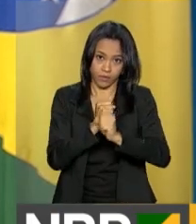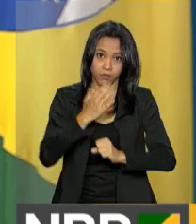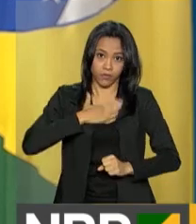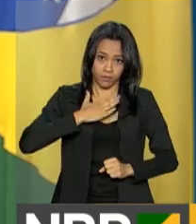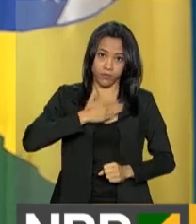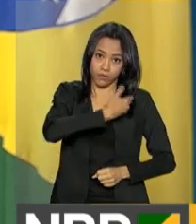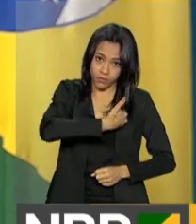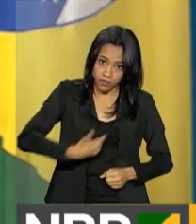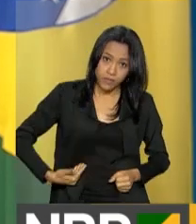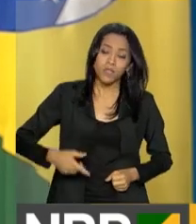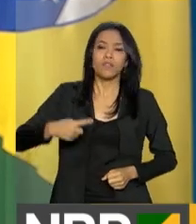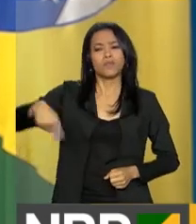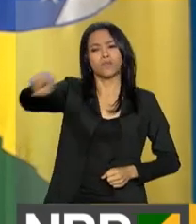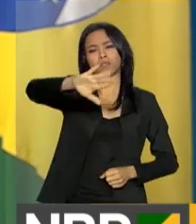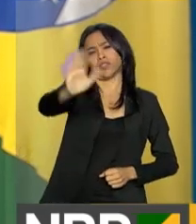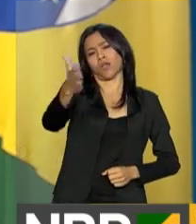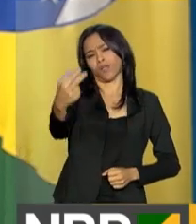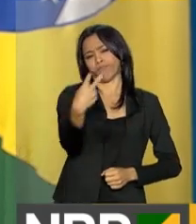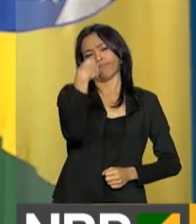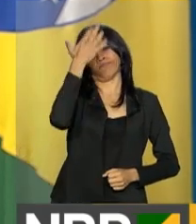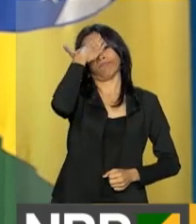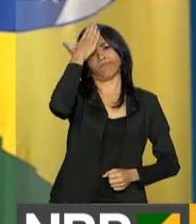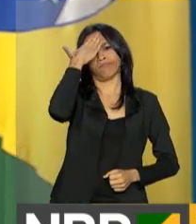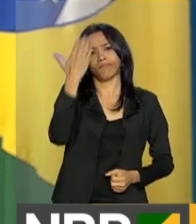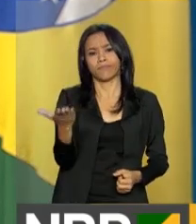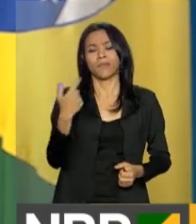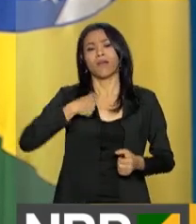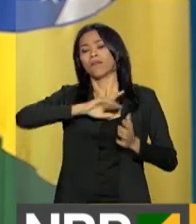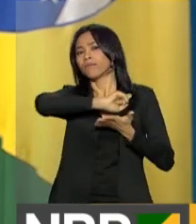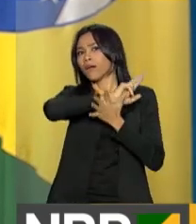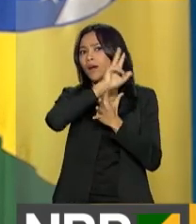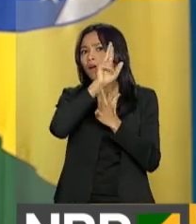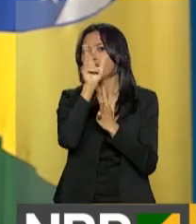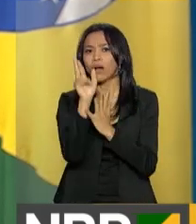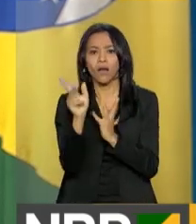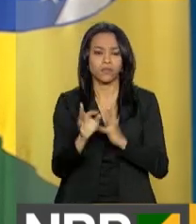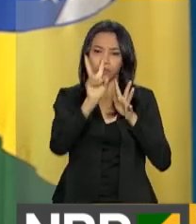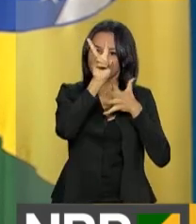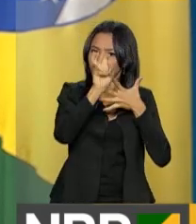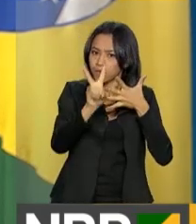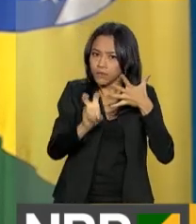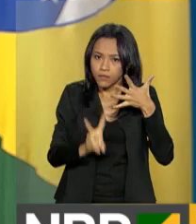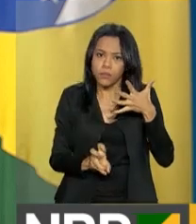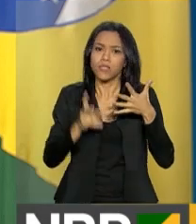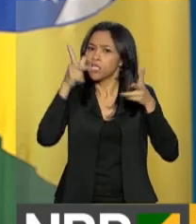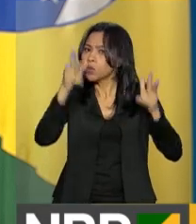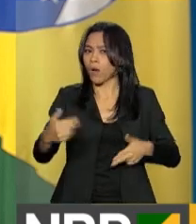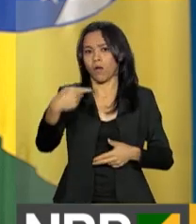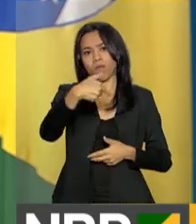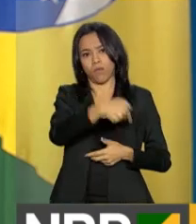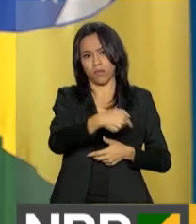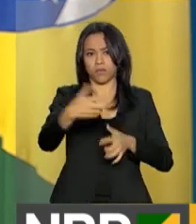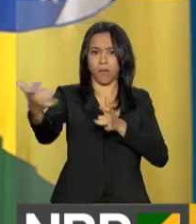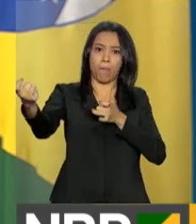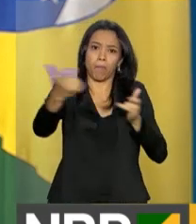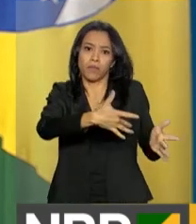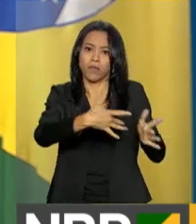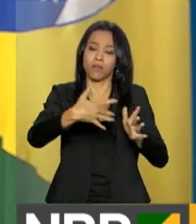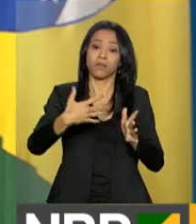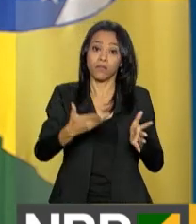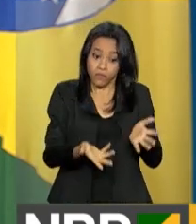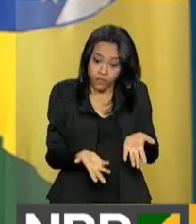várias bactérias que é assim estavam posicionados deram à luz